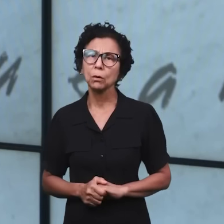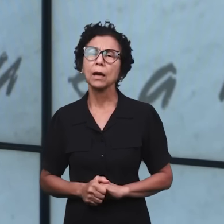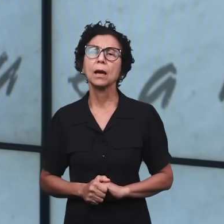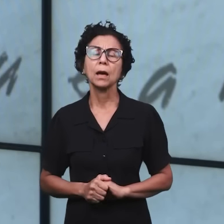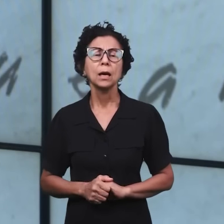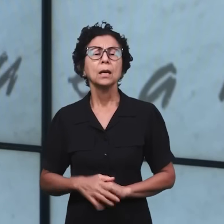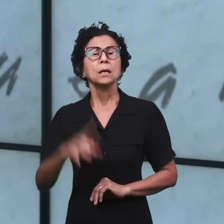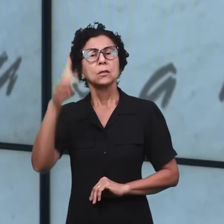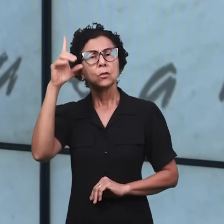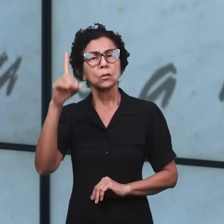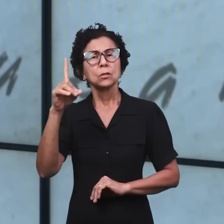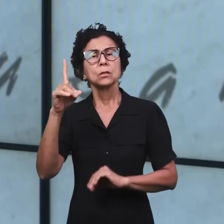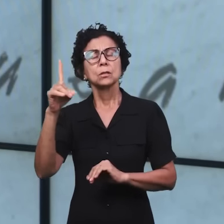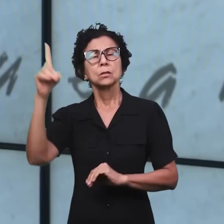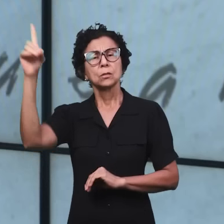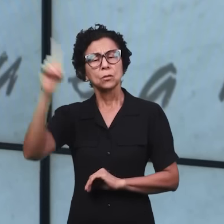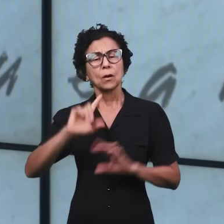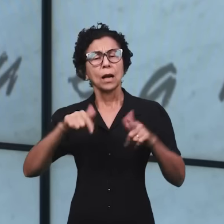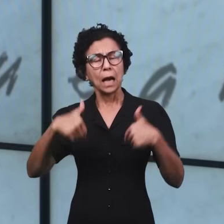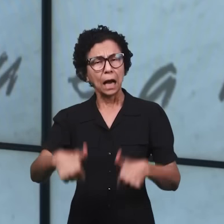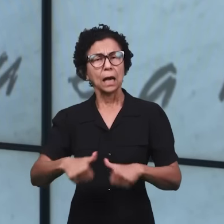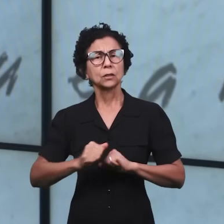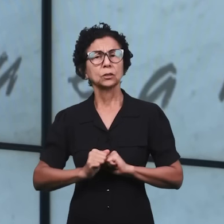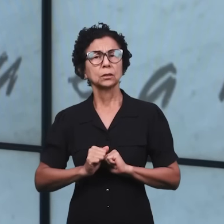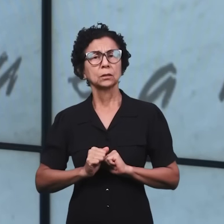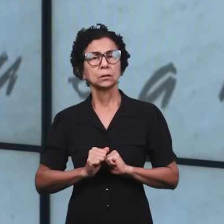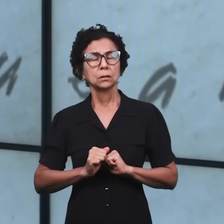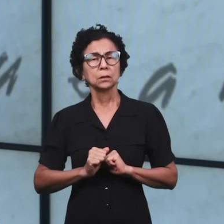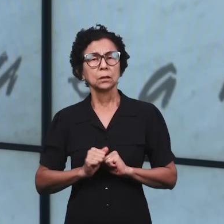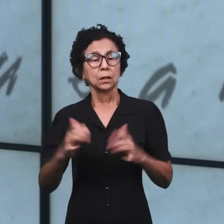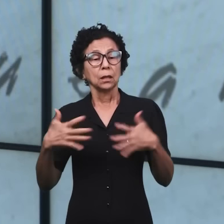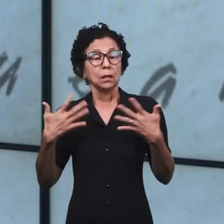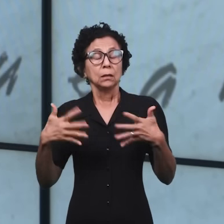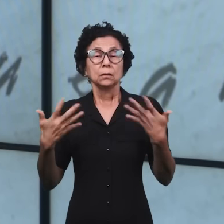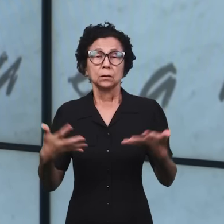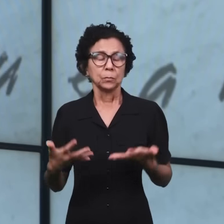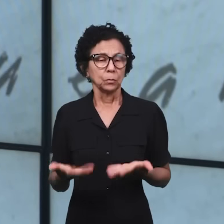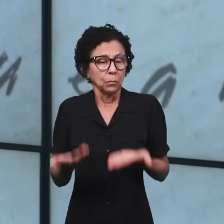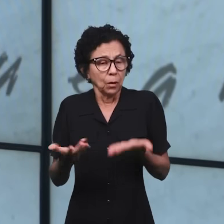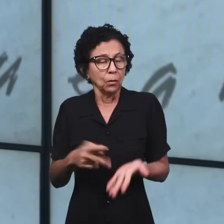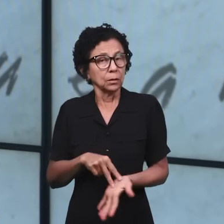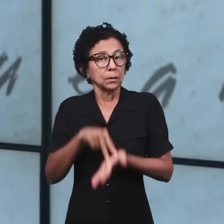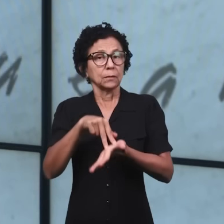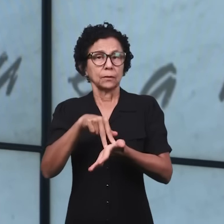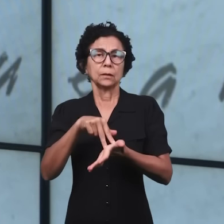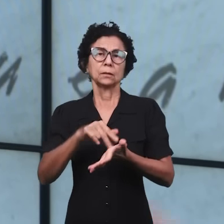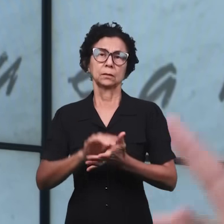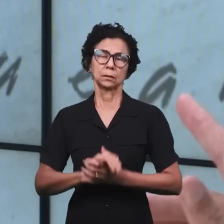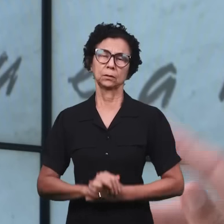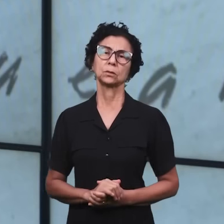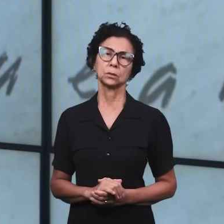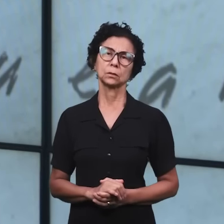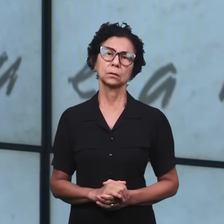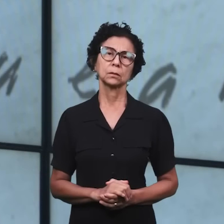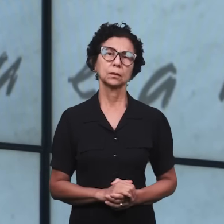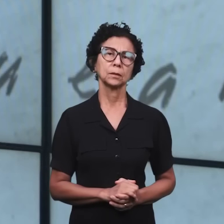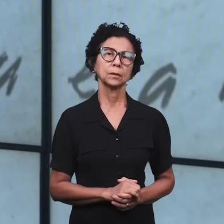para trazer socorro. Eu até creio, pastor Marcelo, pastor Guilherme, que essa palavra do Senhor está entrando em muitos